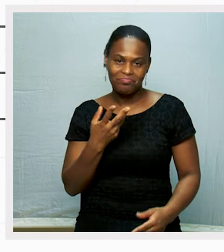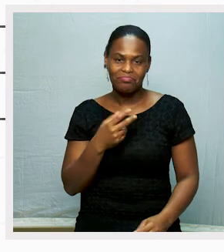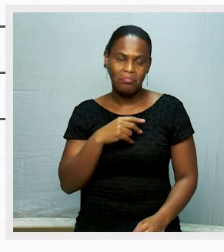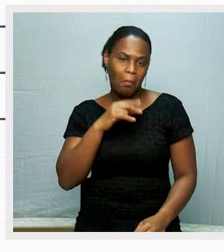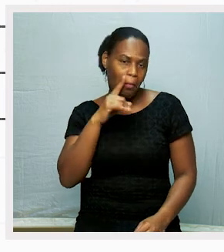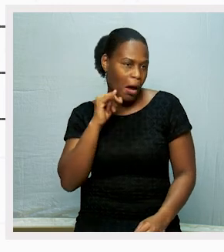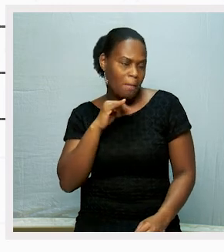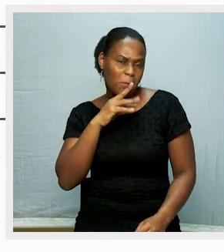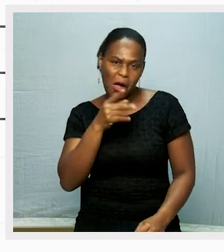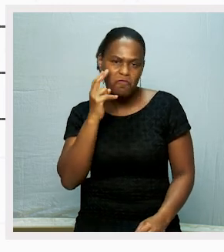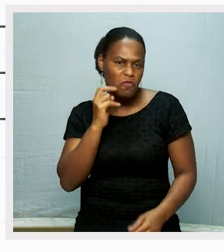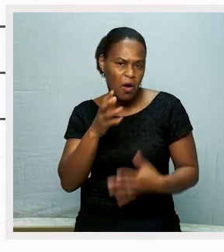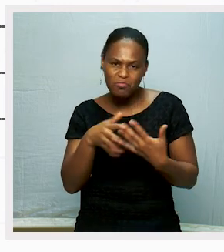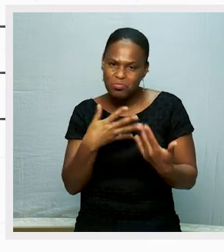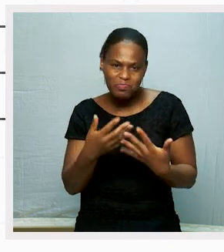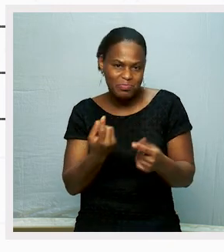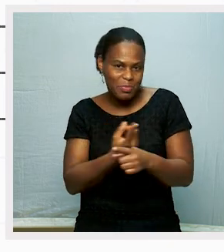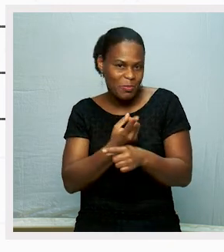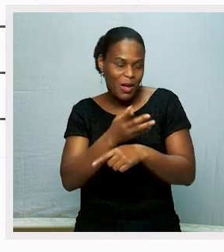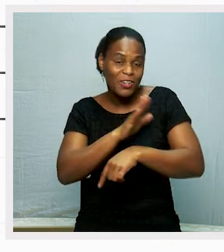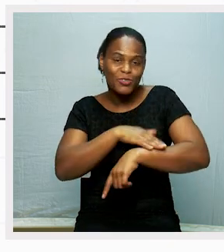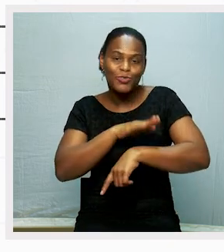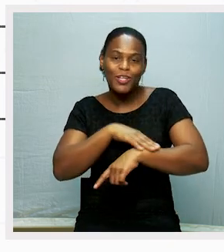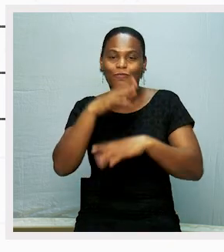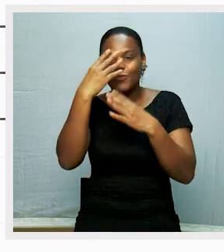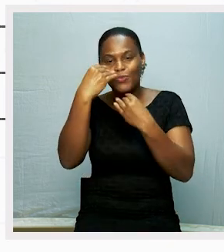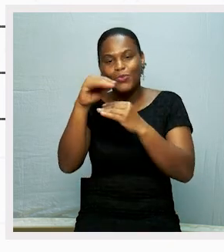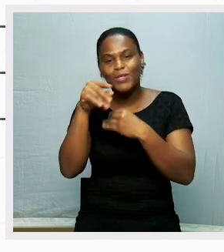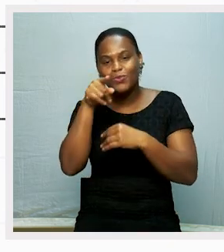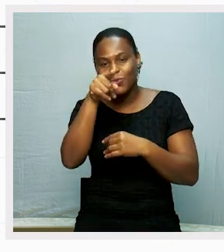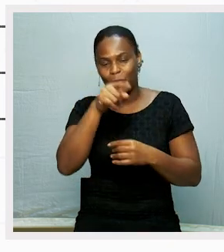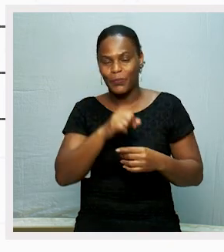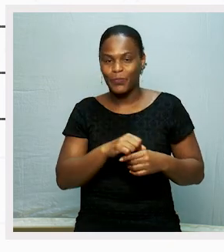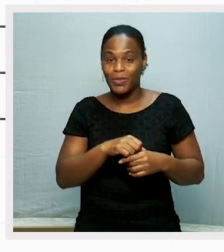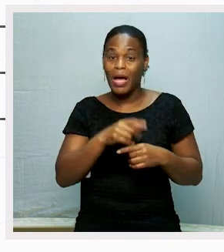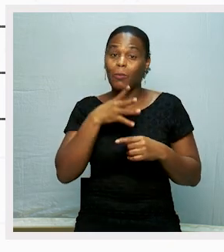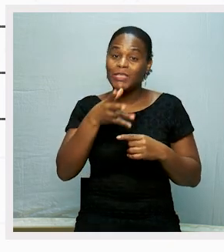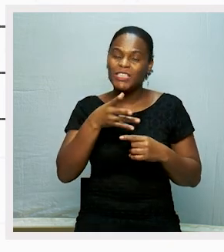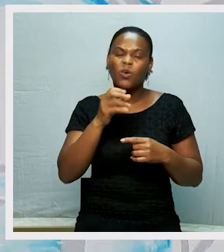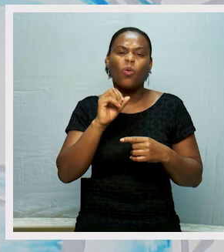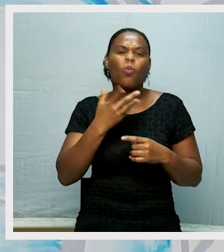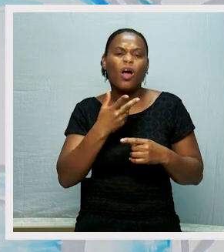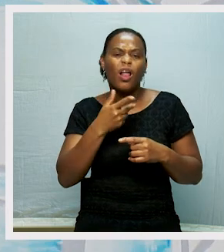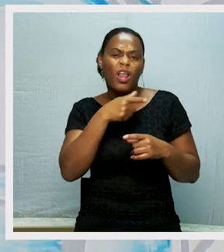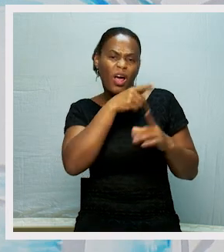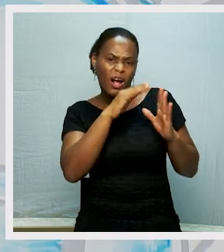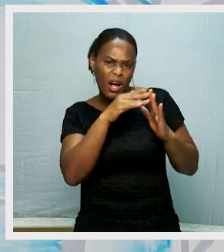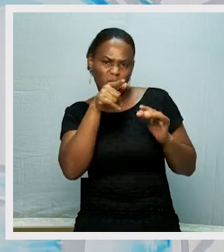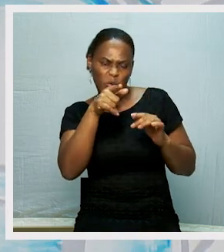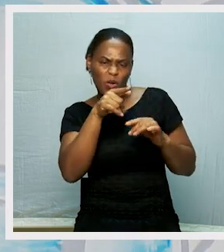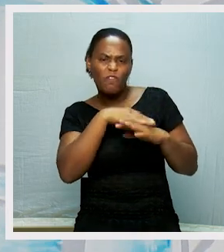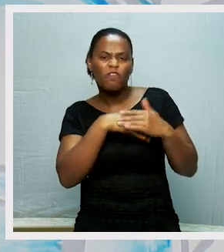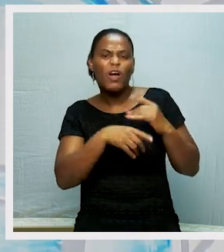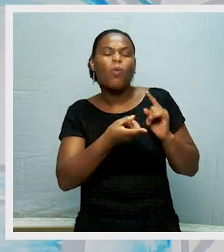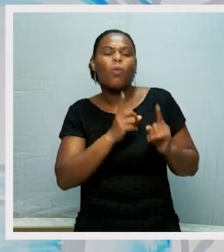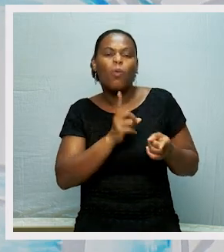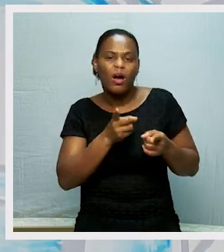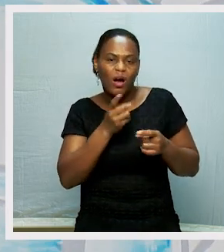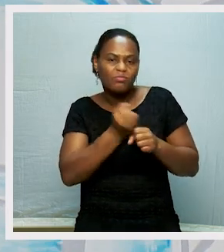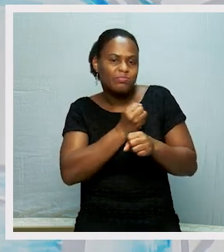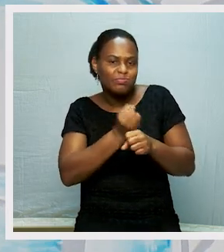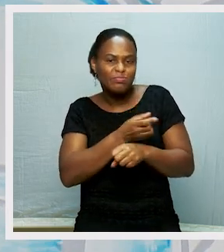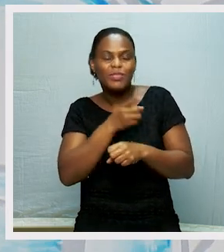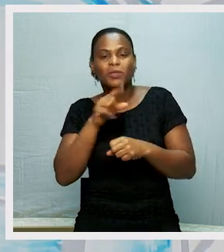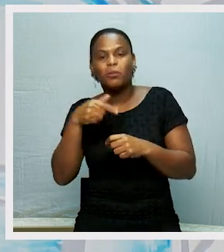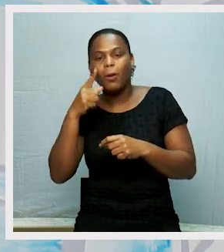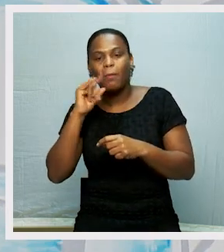Vocês vão escrever as funções, as vossas funções e a dos pais ou encarregados